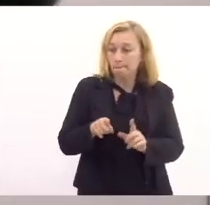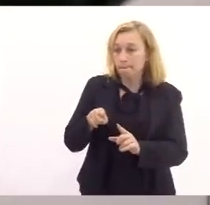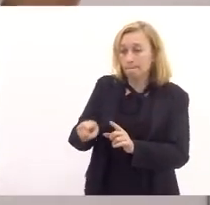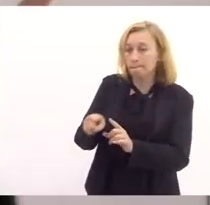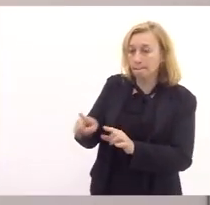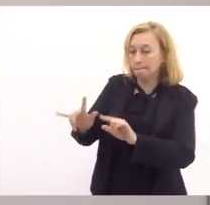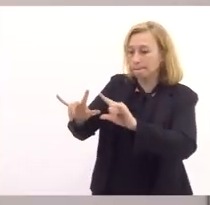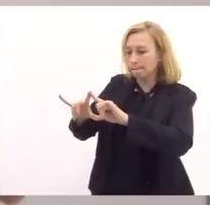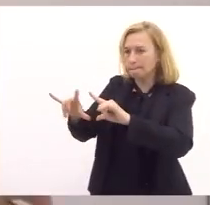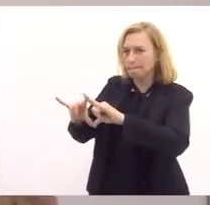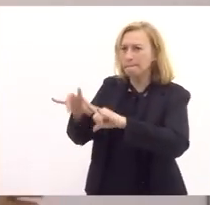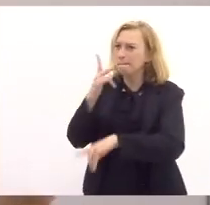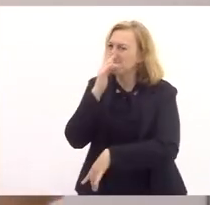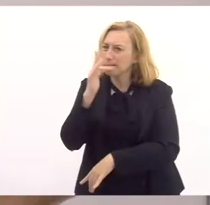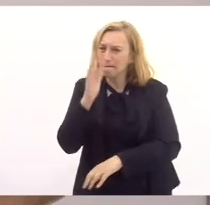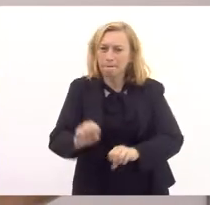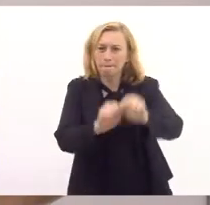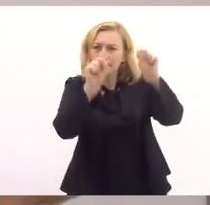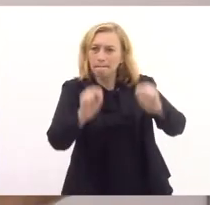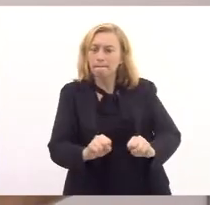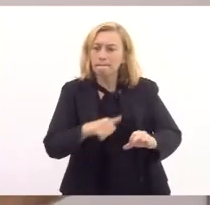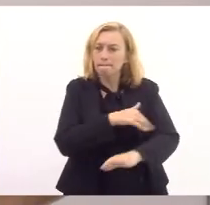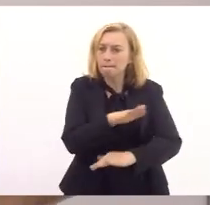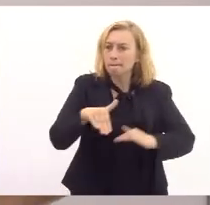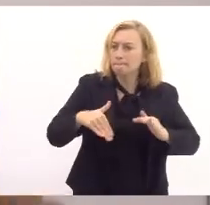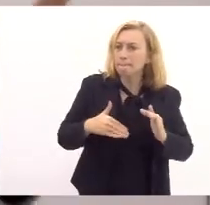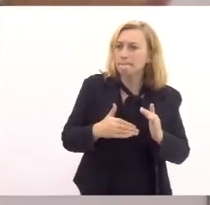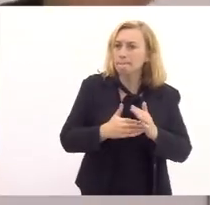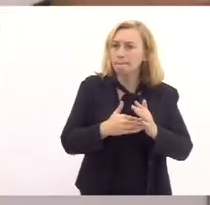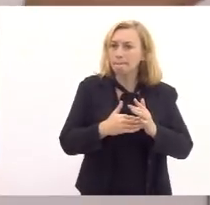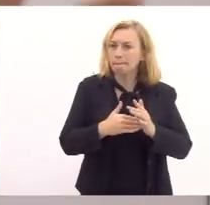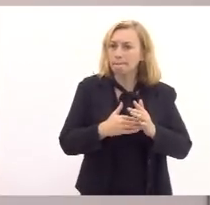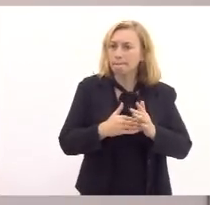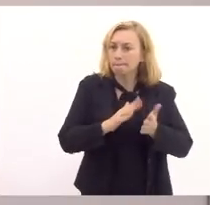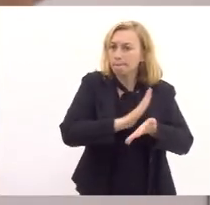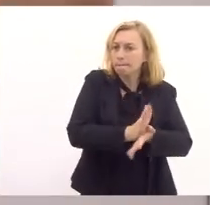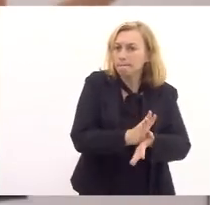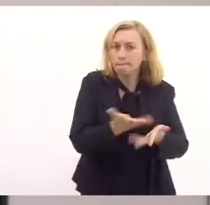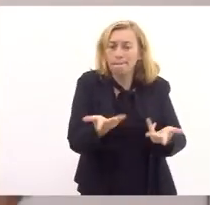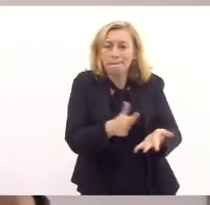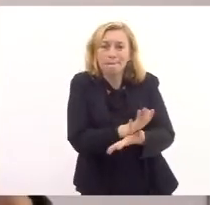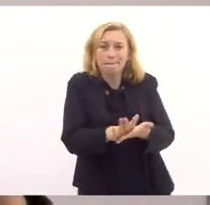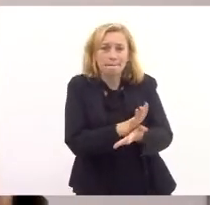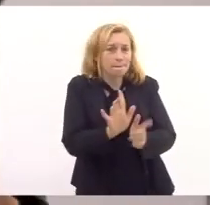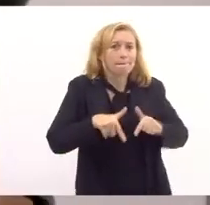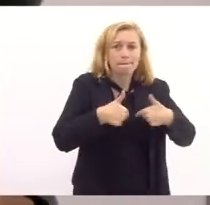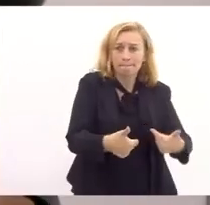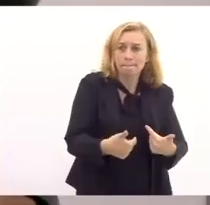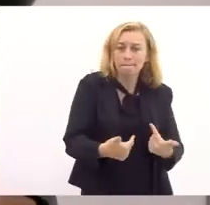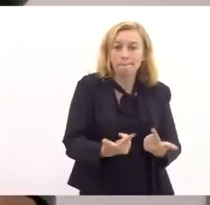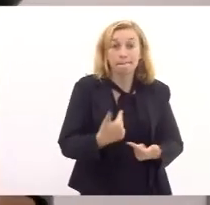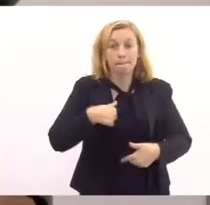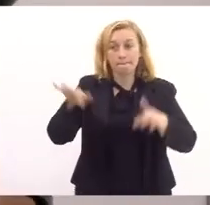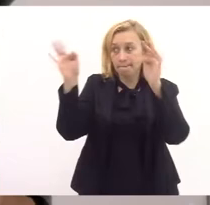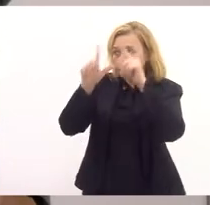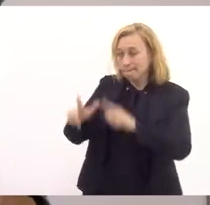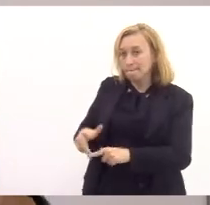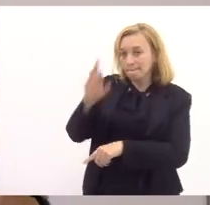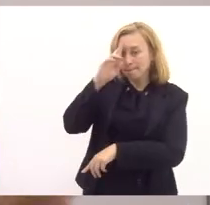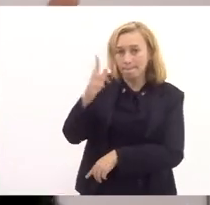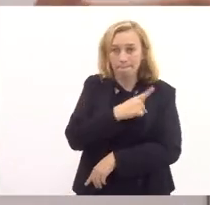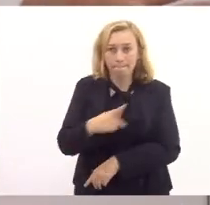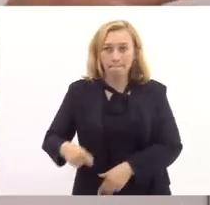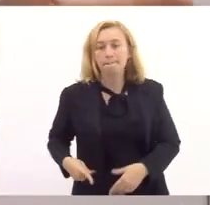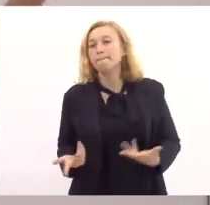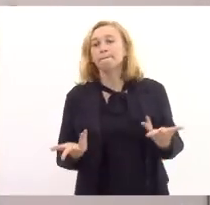que o sistema está tudo dominado. Né? Está tudo dominado, porque nada funciona. Hoje eu fiquei feliz, presidente.